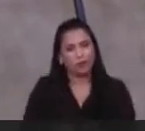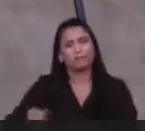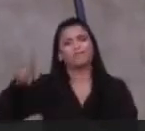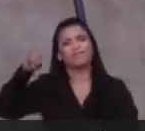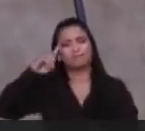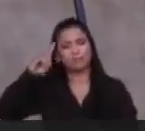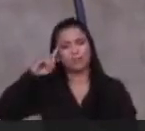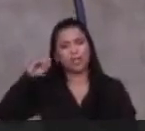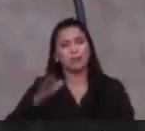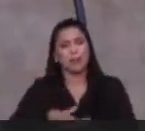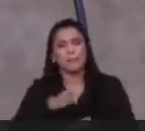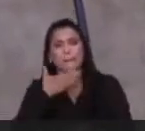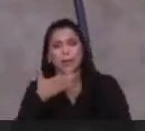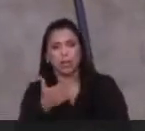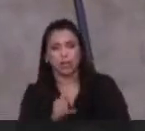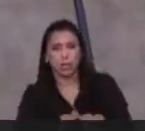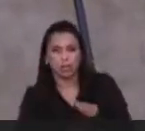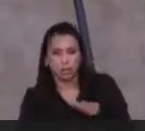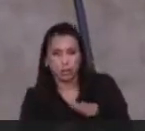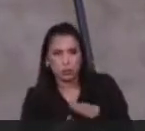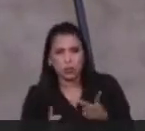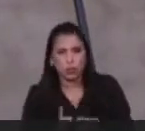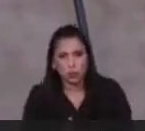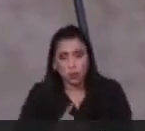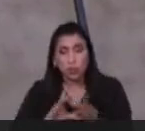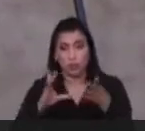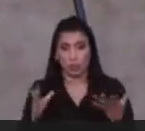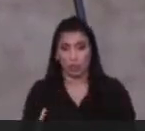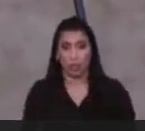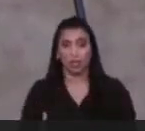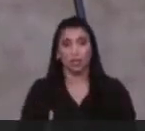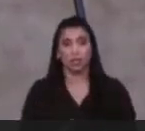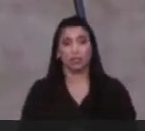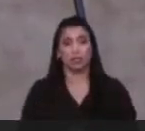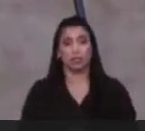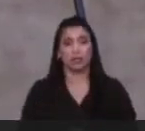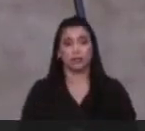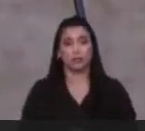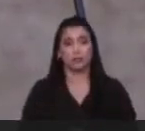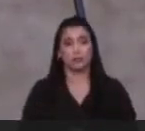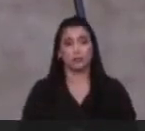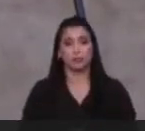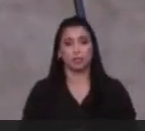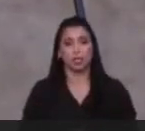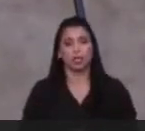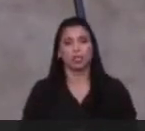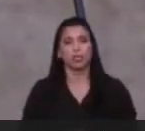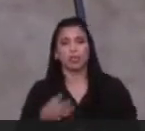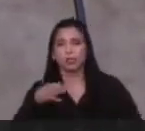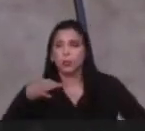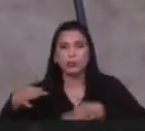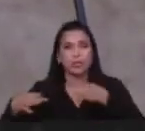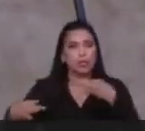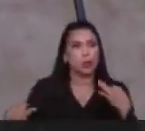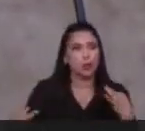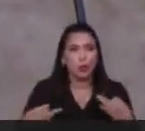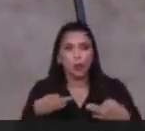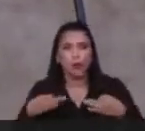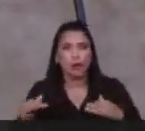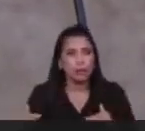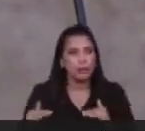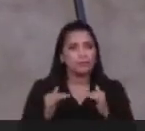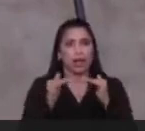pelo aperfeiçoamento das instituições democráticas, na construção dos consensos, no